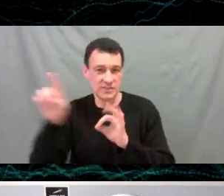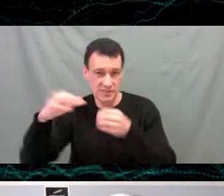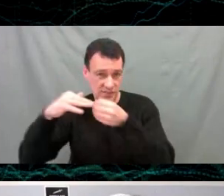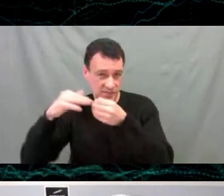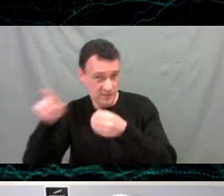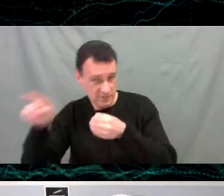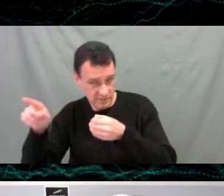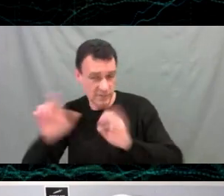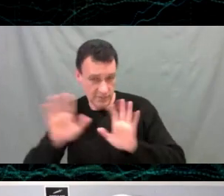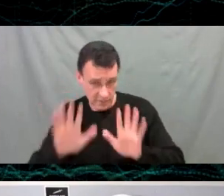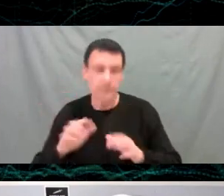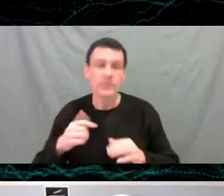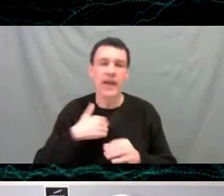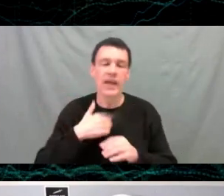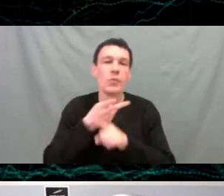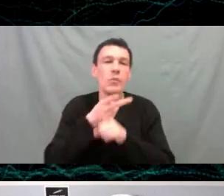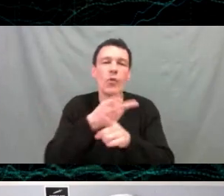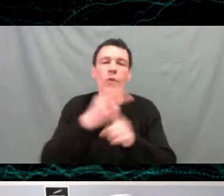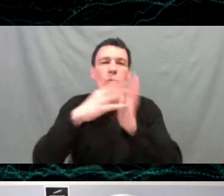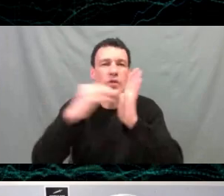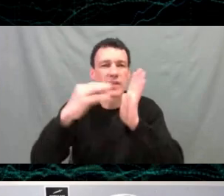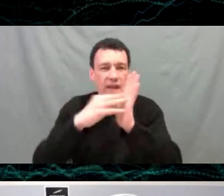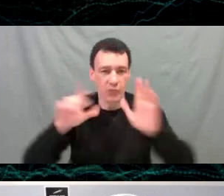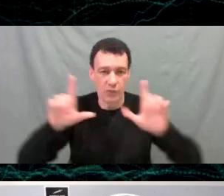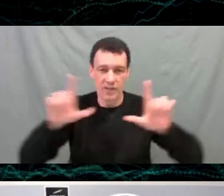aqui em templates. Deixa eu aumentar mais um pouco.